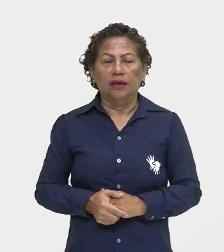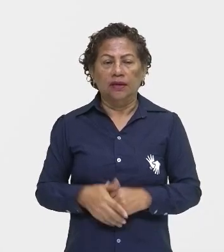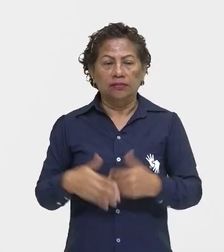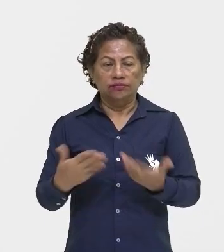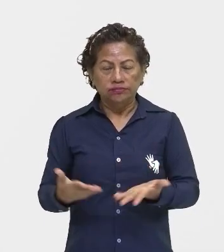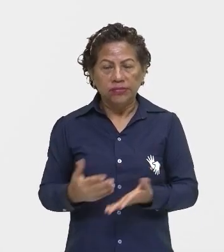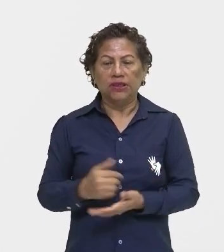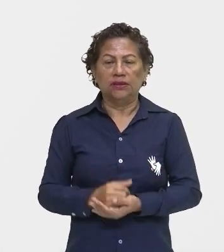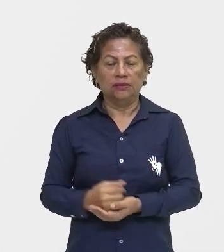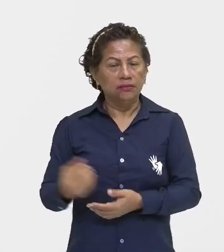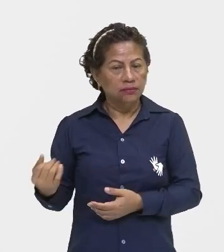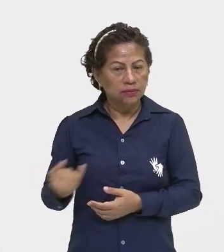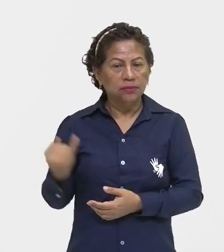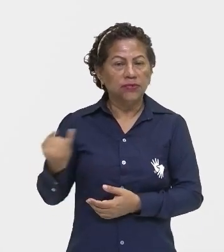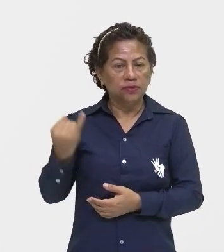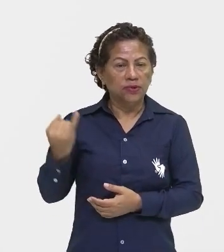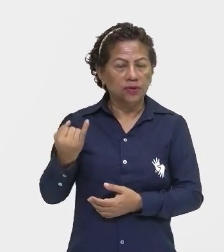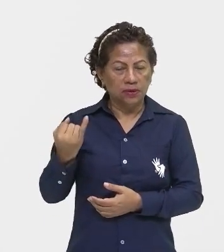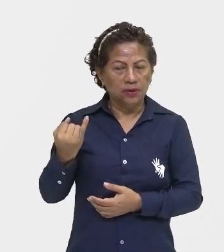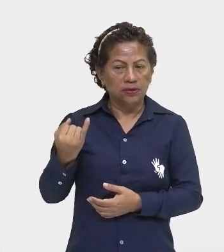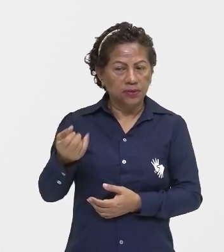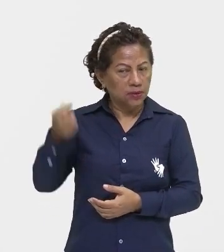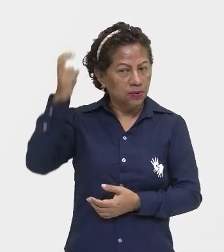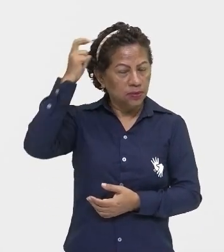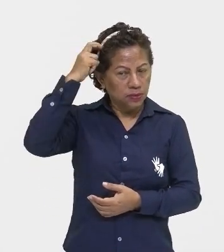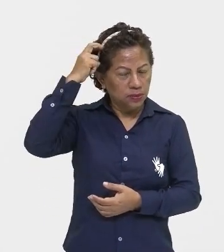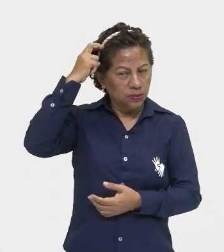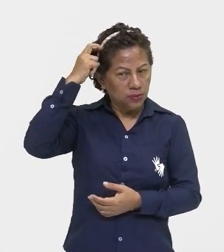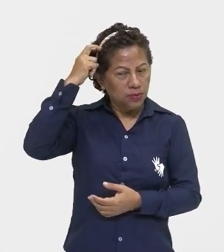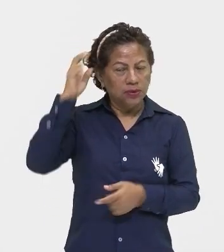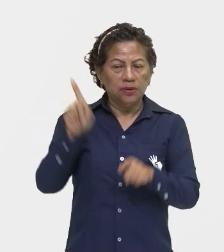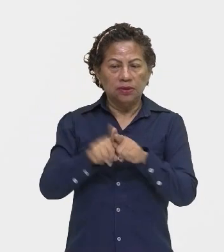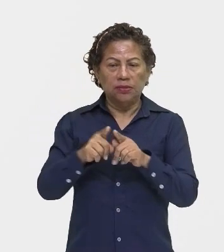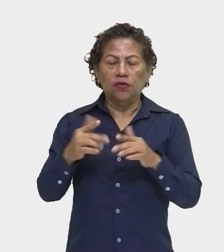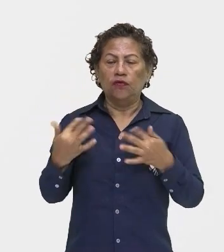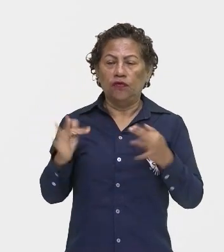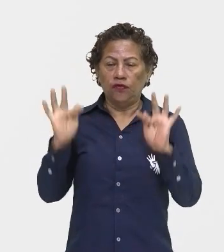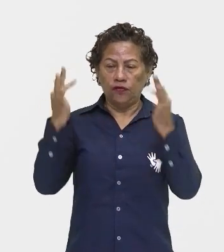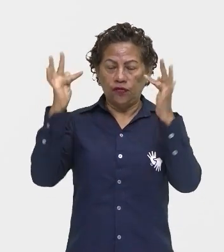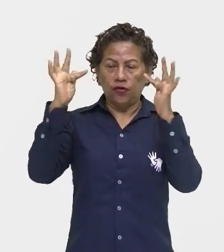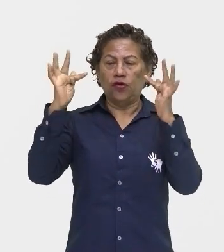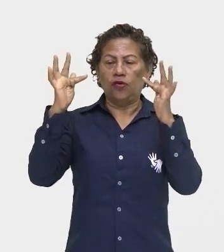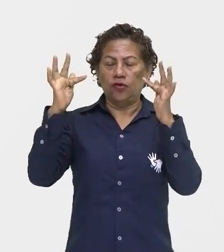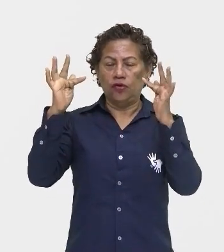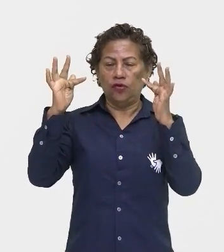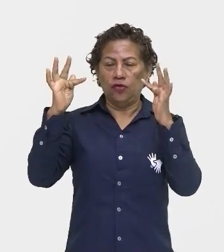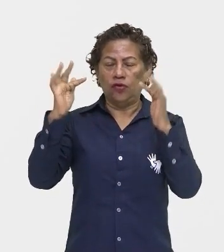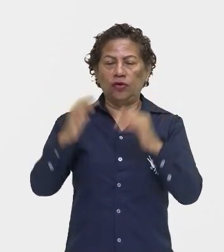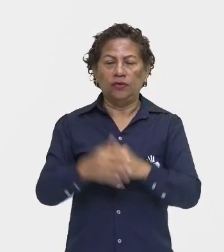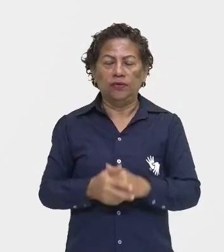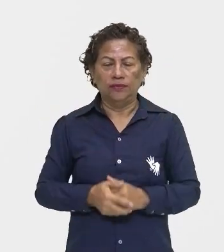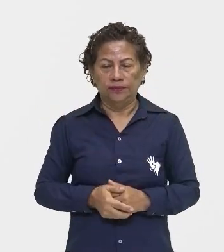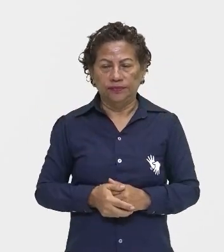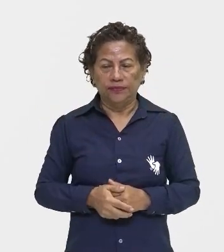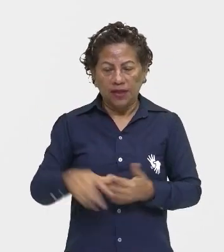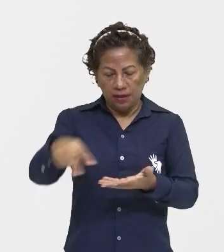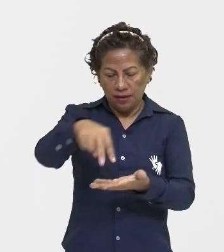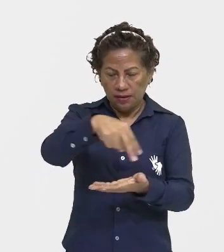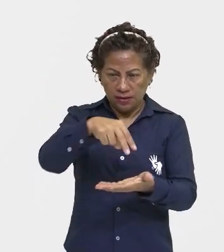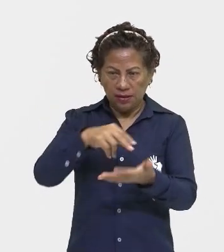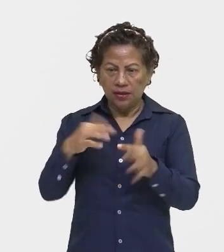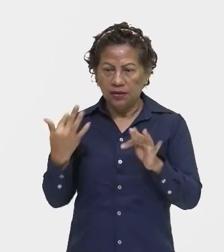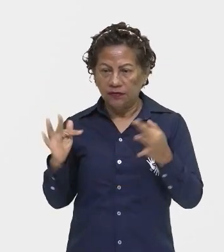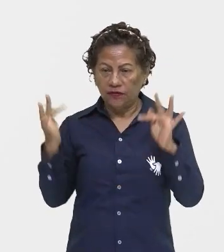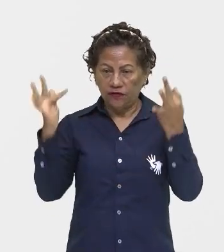e inspiração para a cultura e folclore nacional. Afinal, muitas das danças folclóricas,